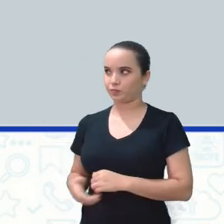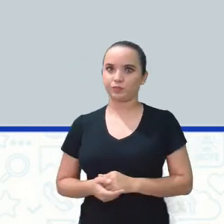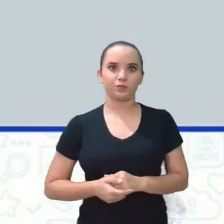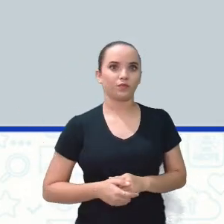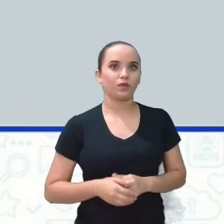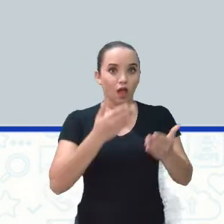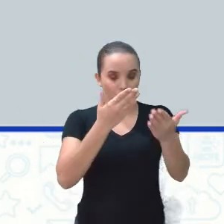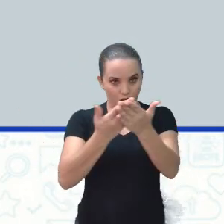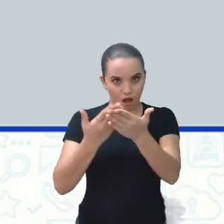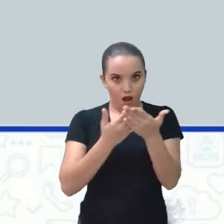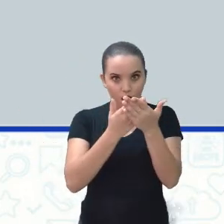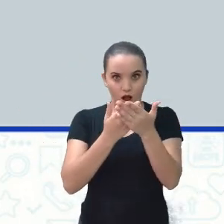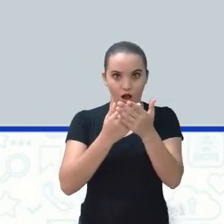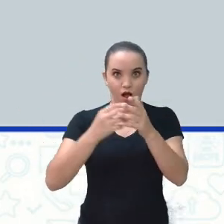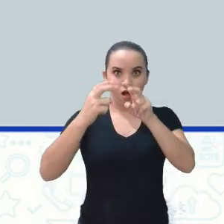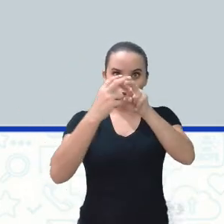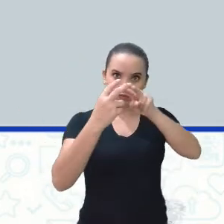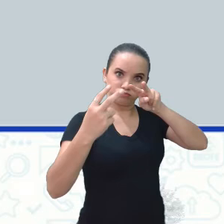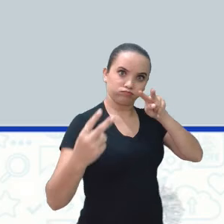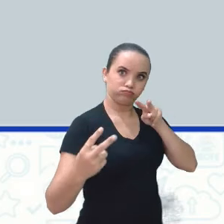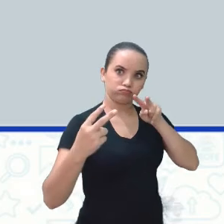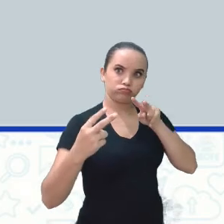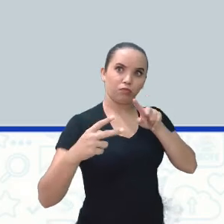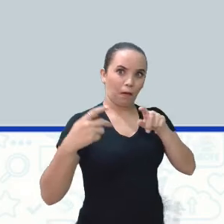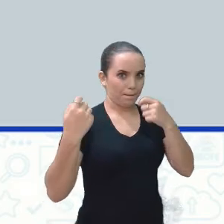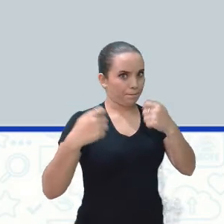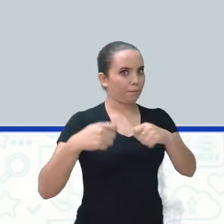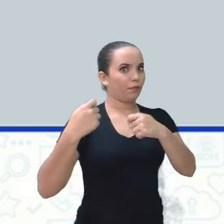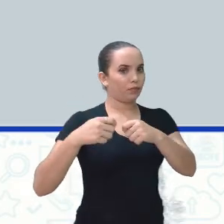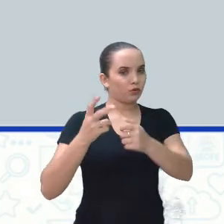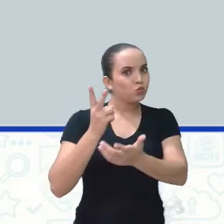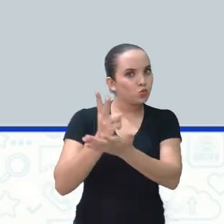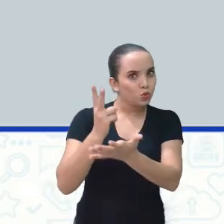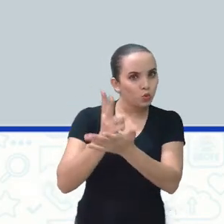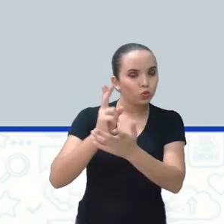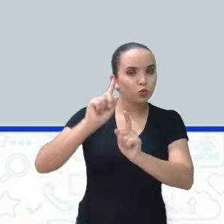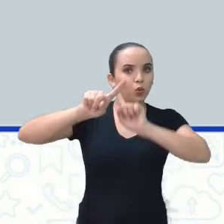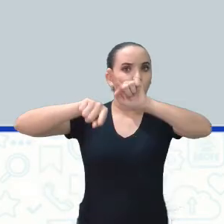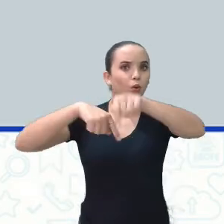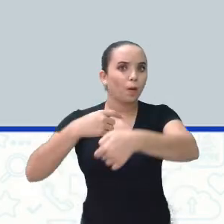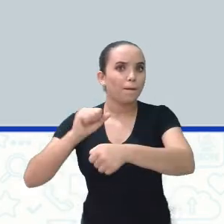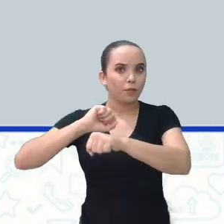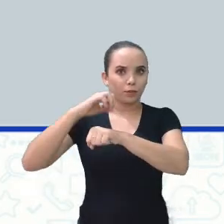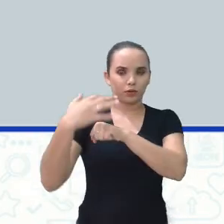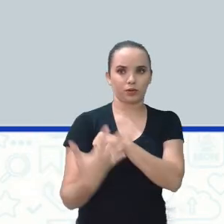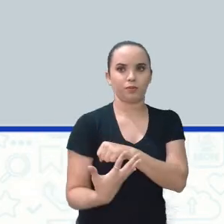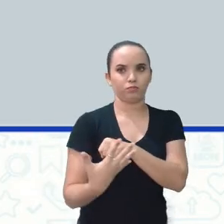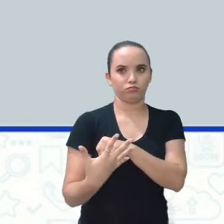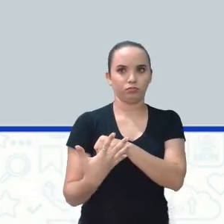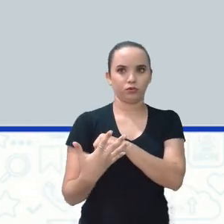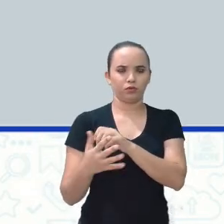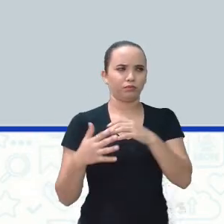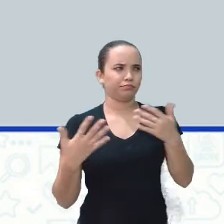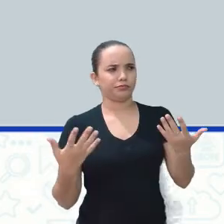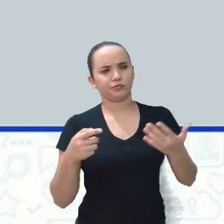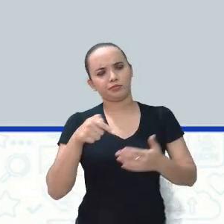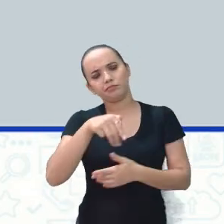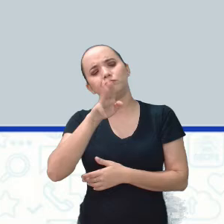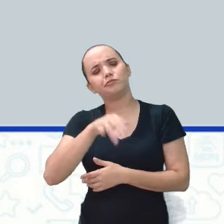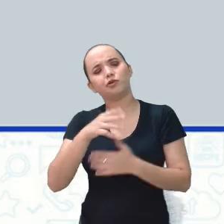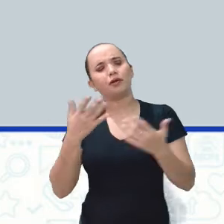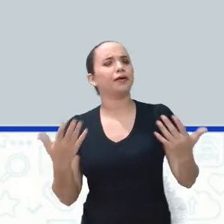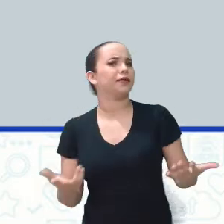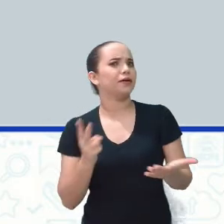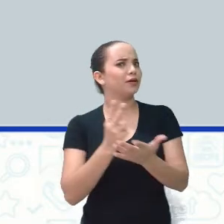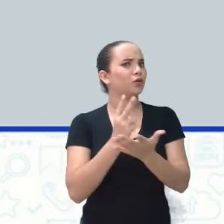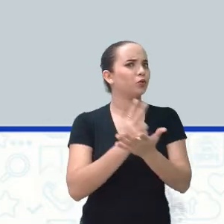as aulas remotas devem continuar após a pandemia. quem continua depois da pandemia? As